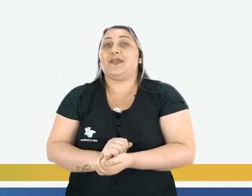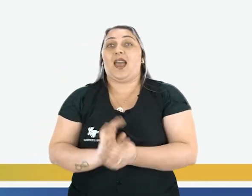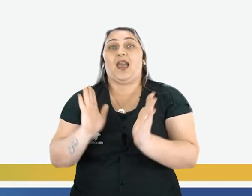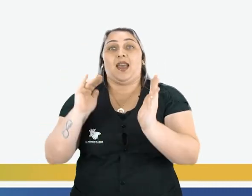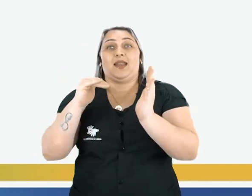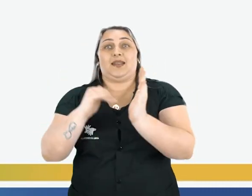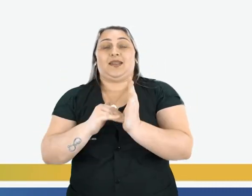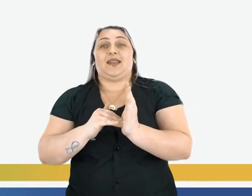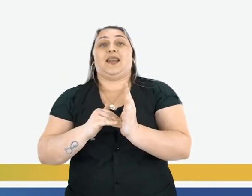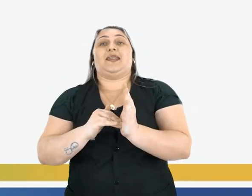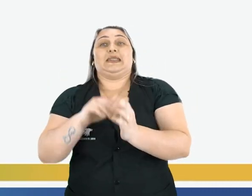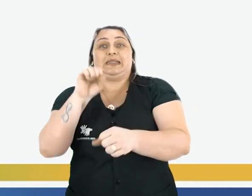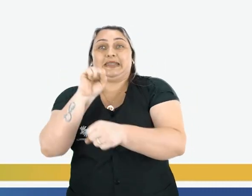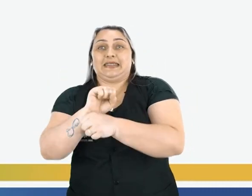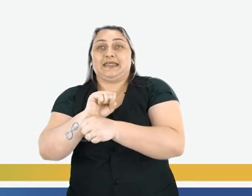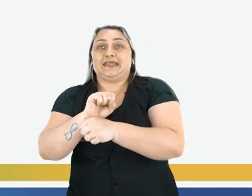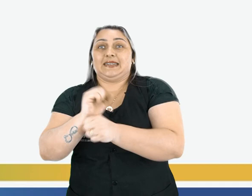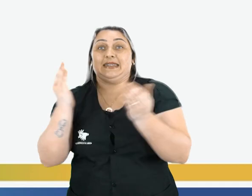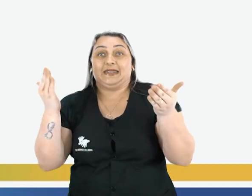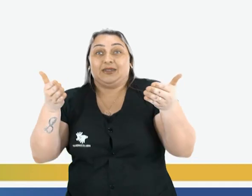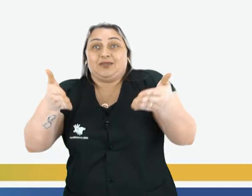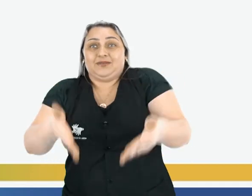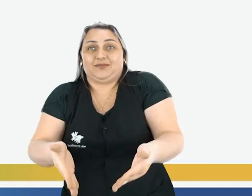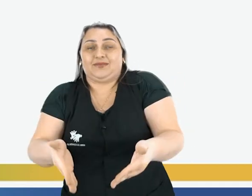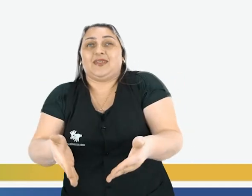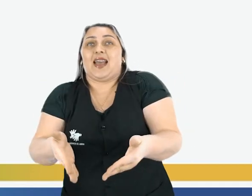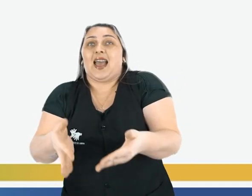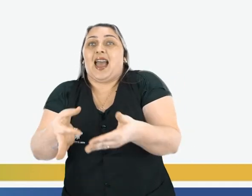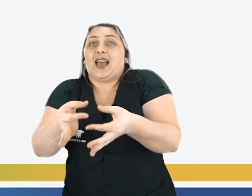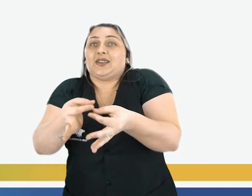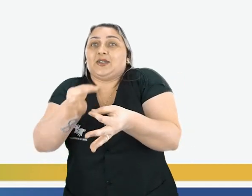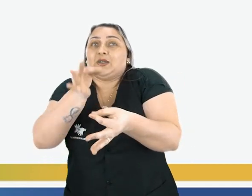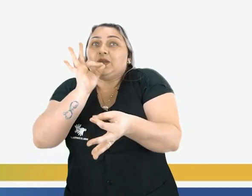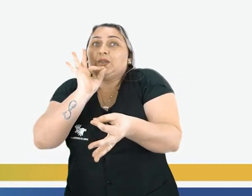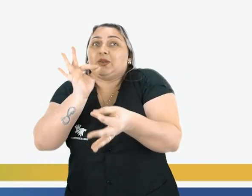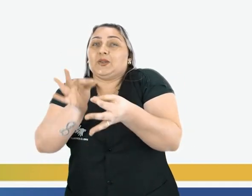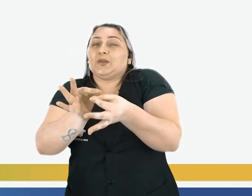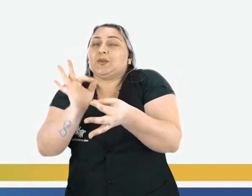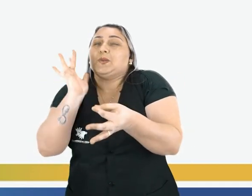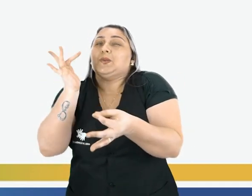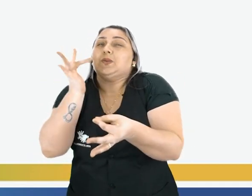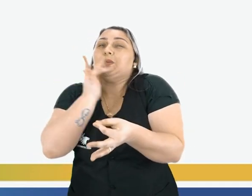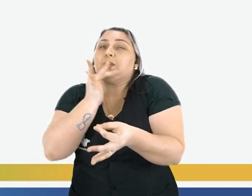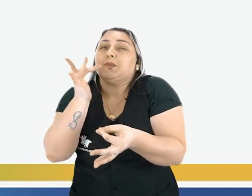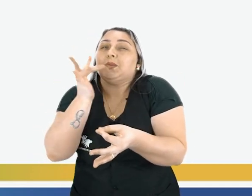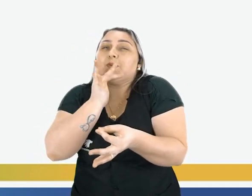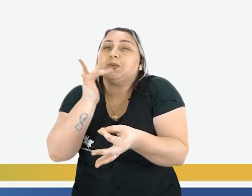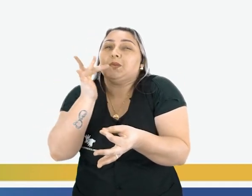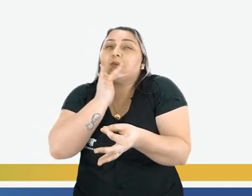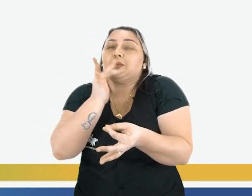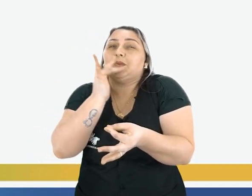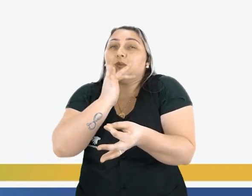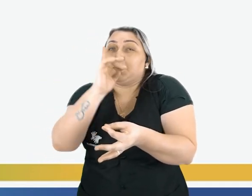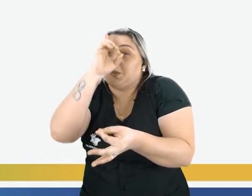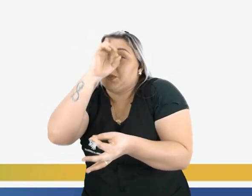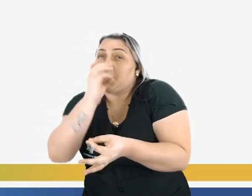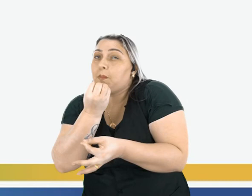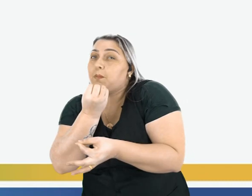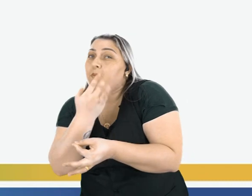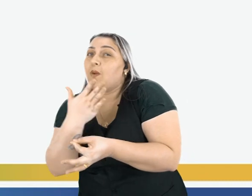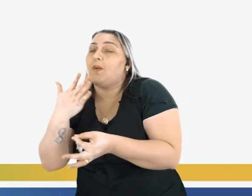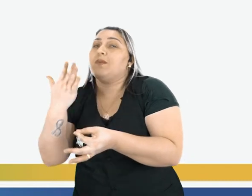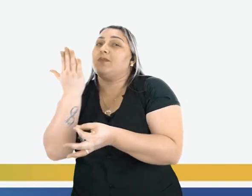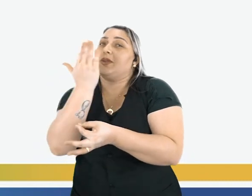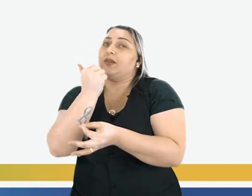Até que o dia esperado chegou. As uvas estavam bem maduras e havia